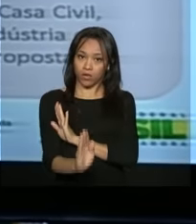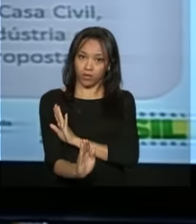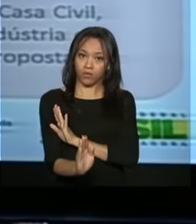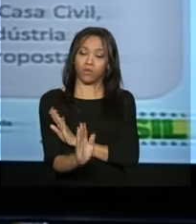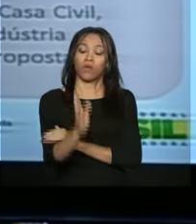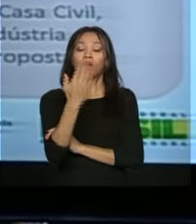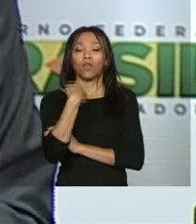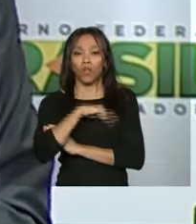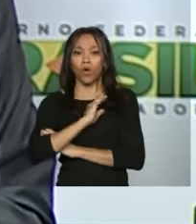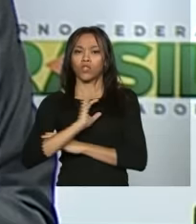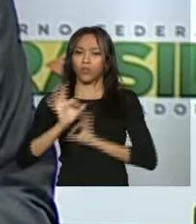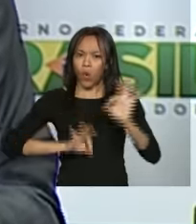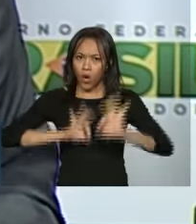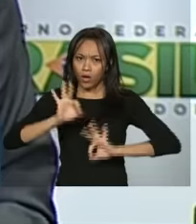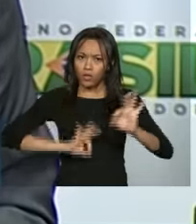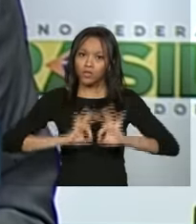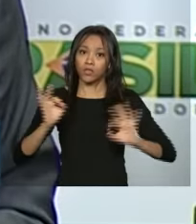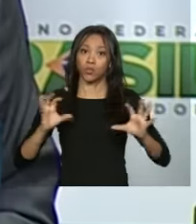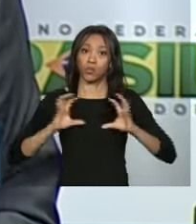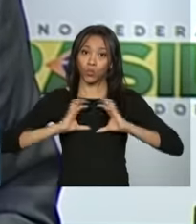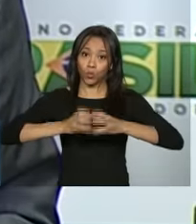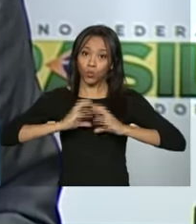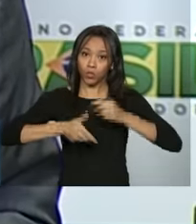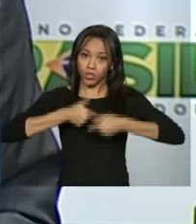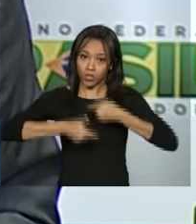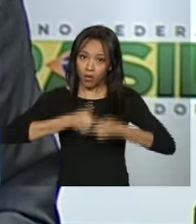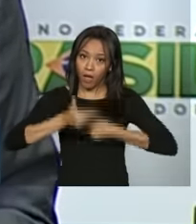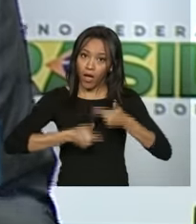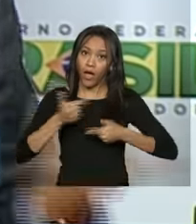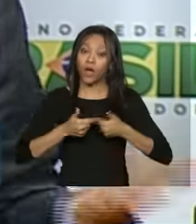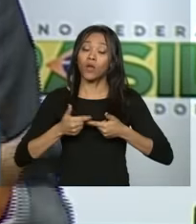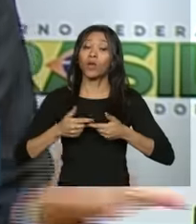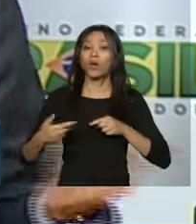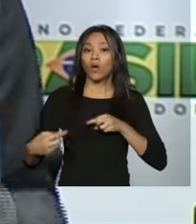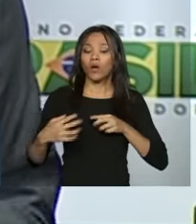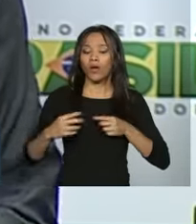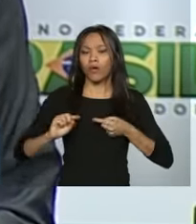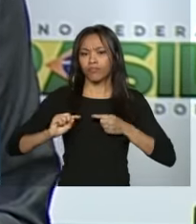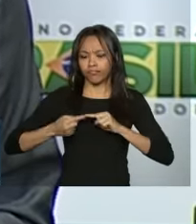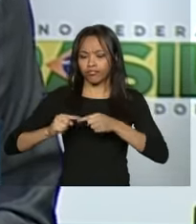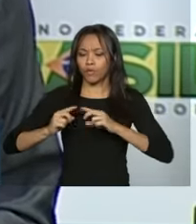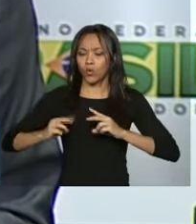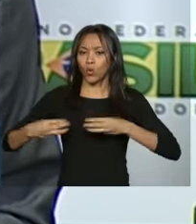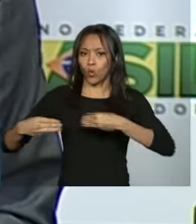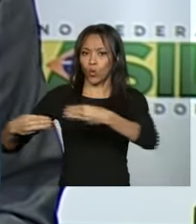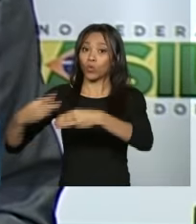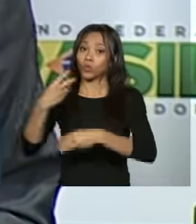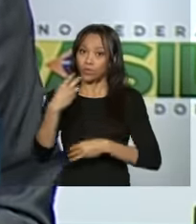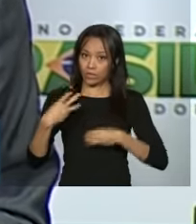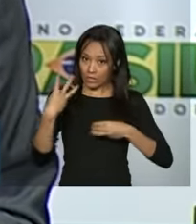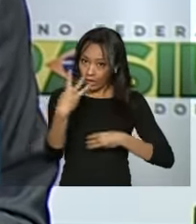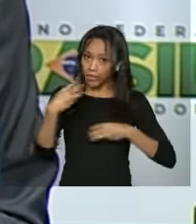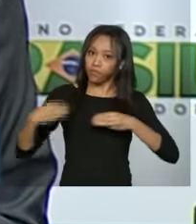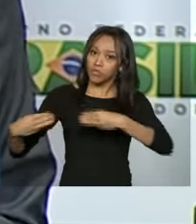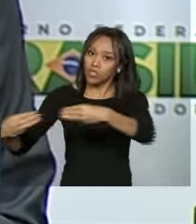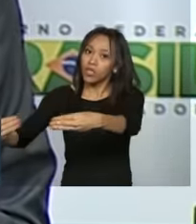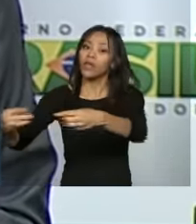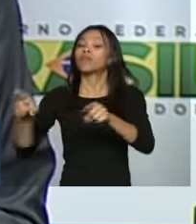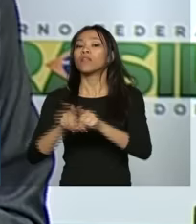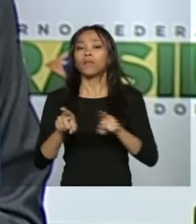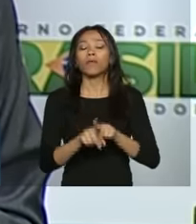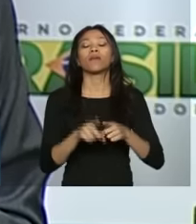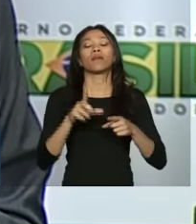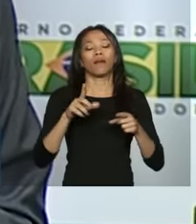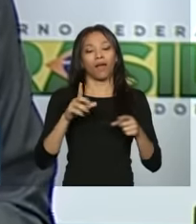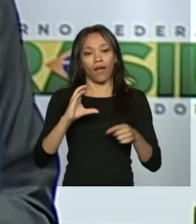constituindo um grupo de trabalho interministerial envolvendo agora além dos três Ministérios que já estão trabalhando a casa civil e